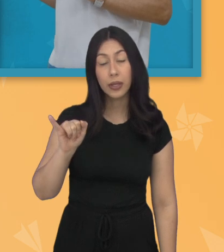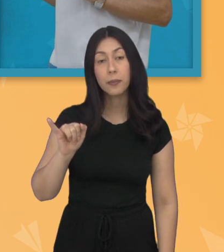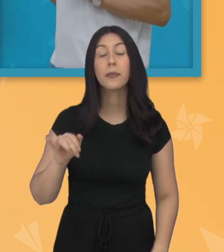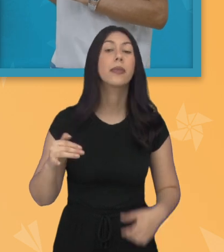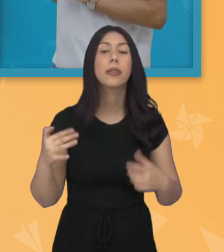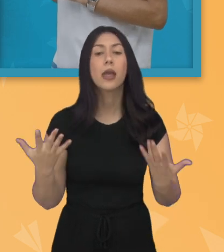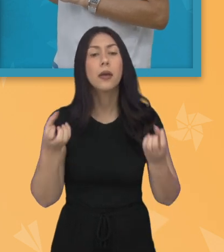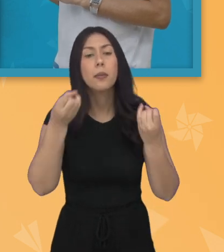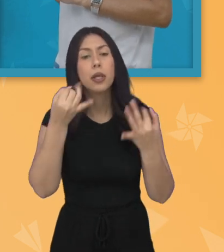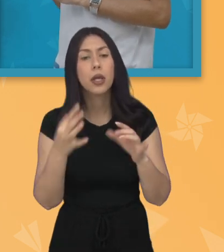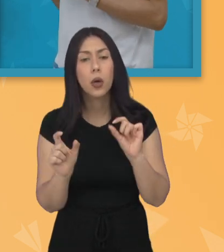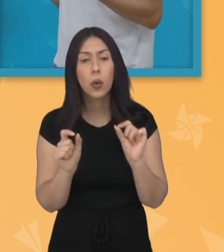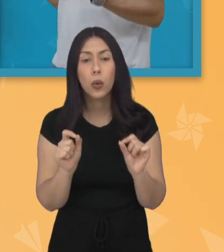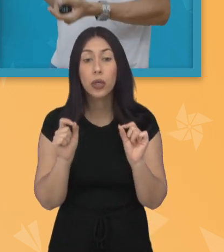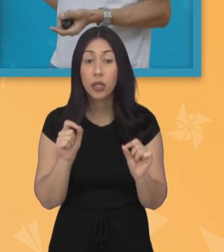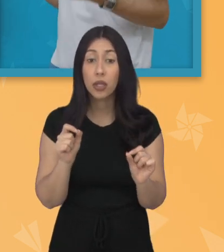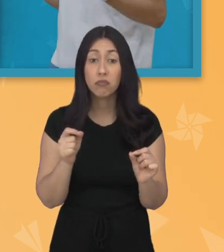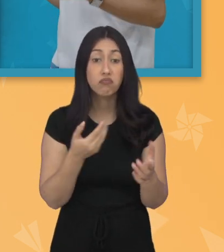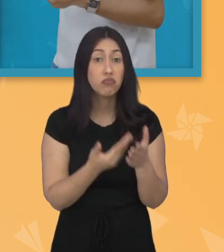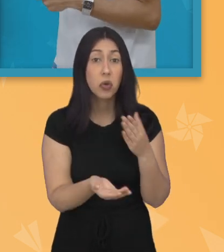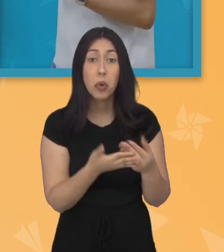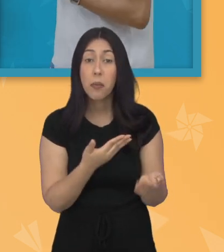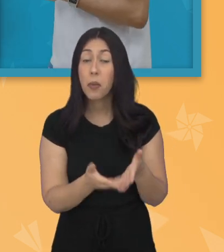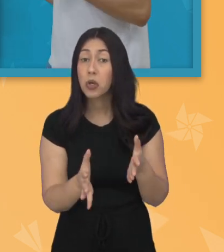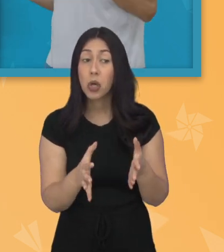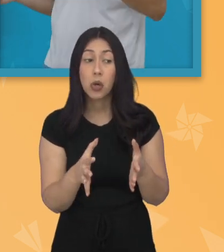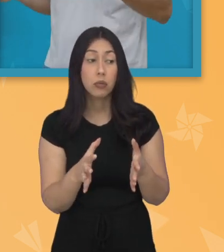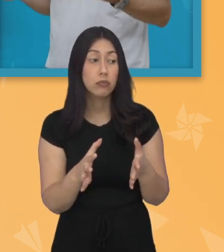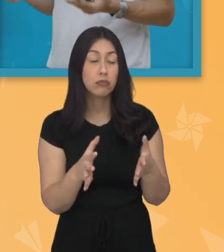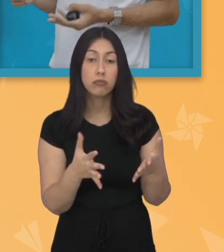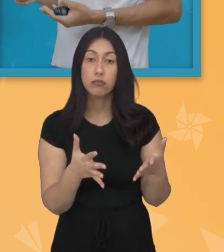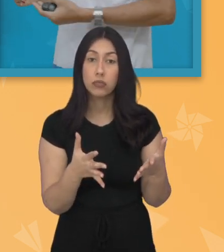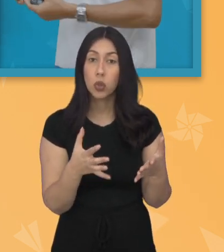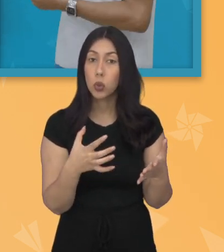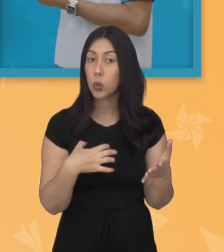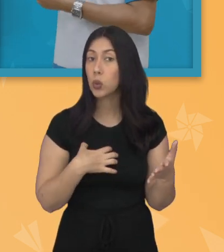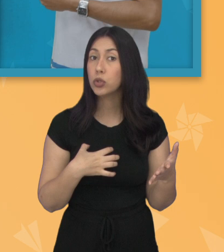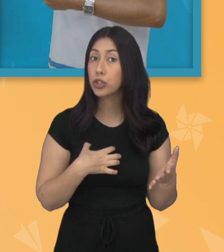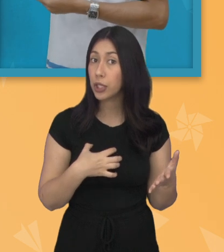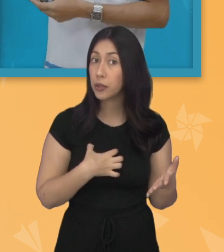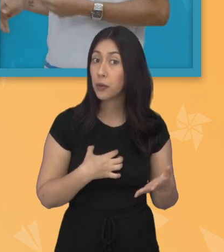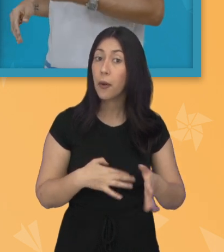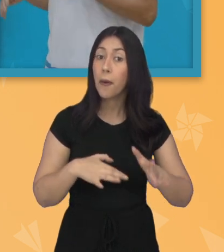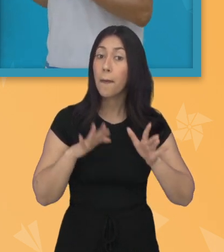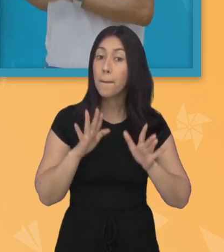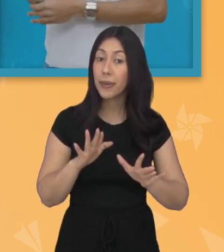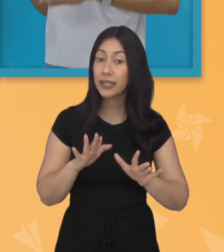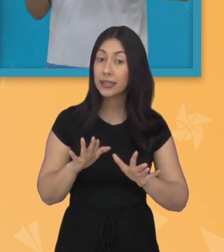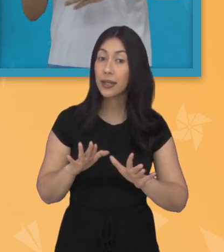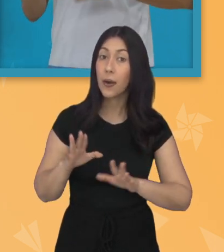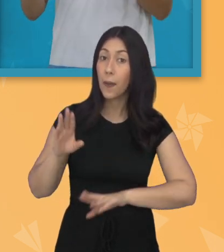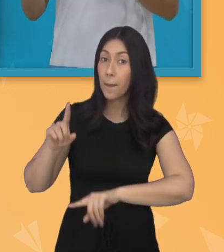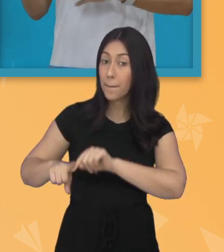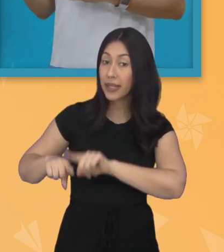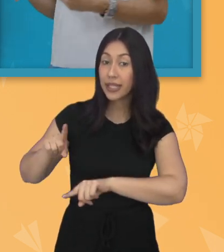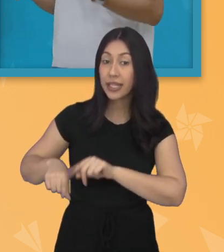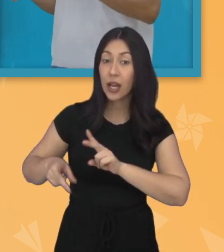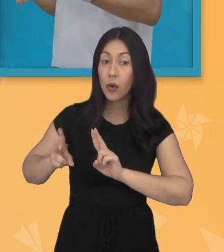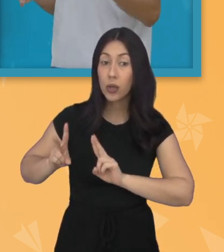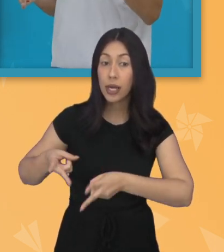qualquer que seja a procedência ou processo de preparação do NaCl, né, o nosso sal de cozinha, podemos afirmar que sua composição é sempre